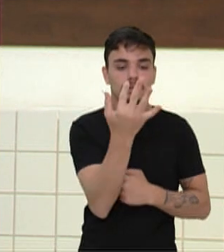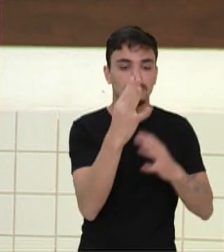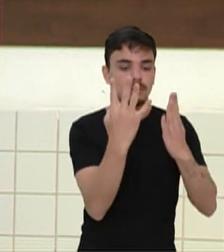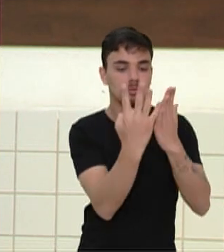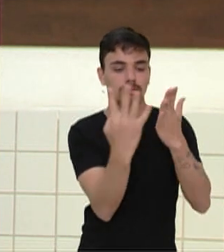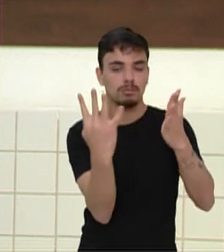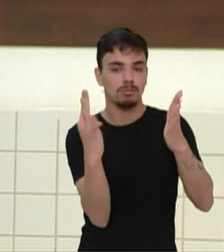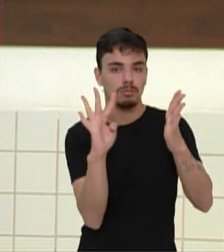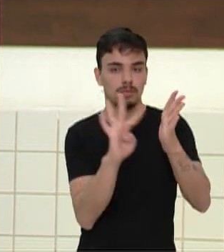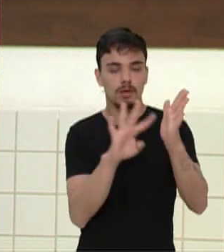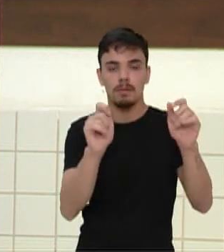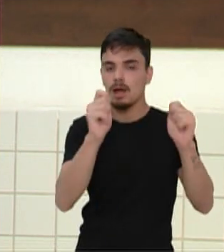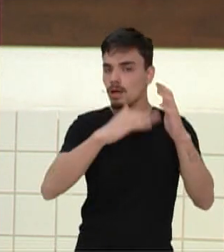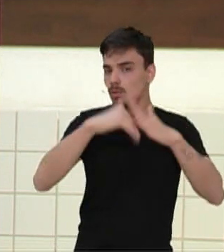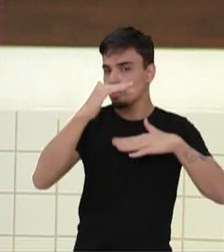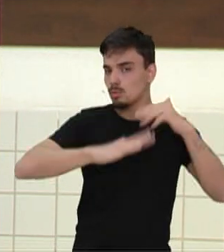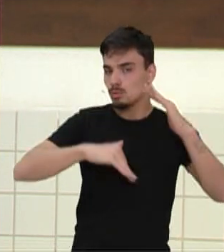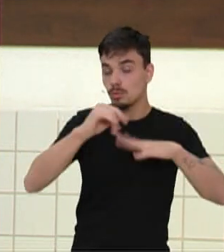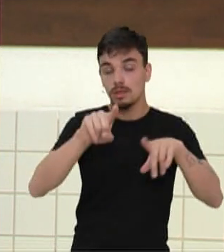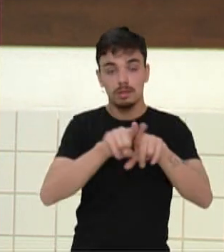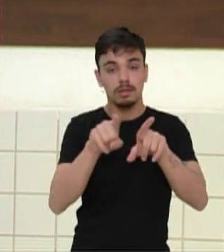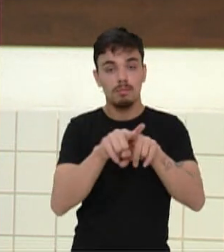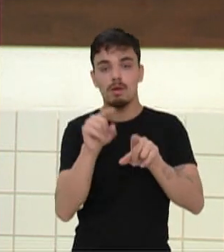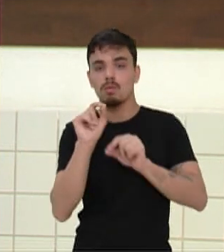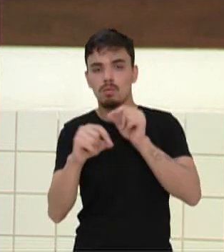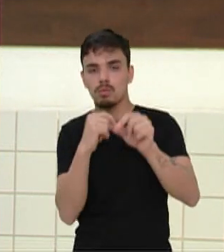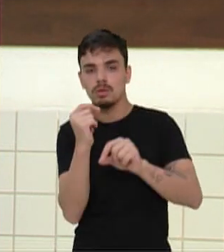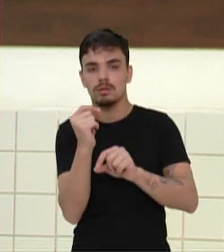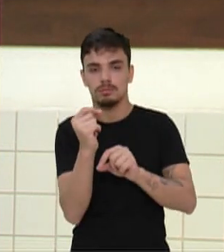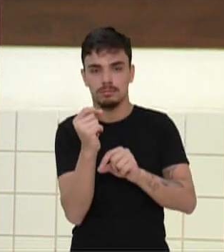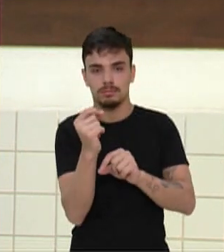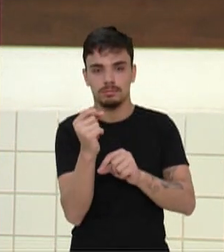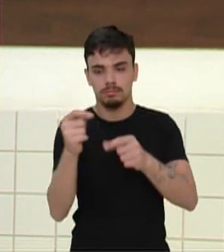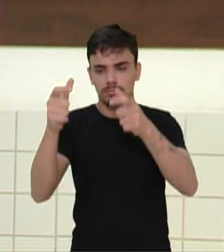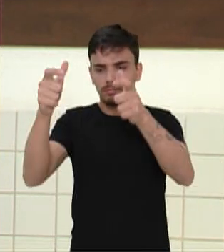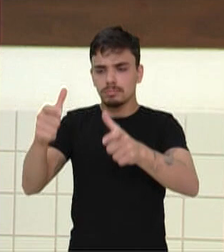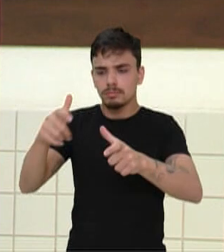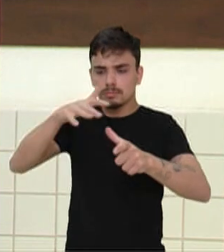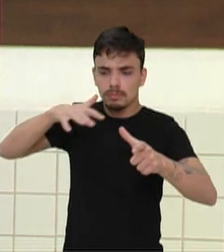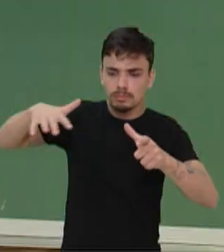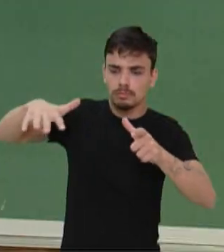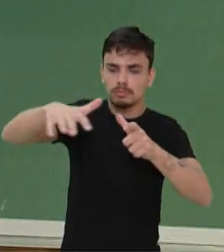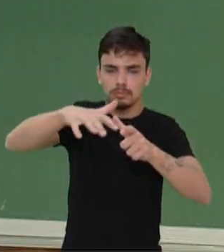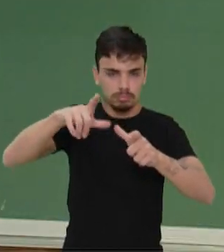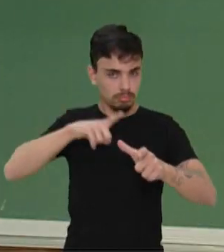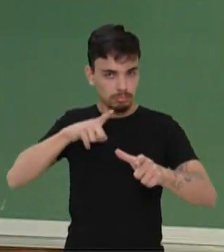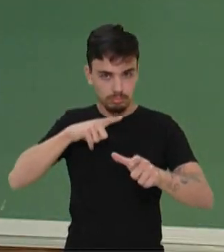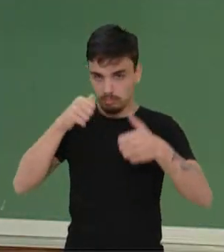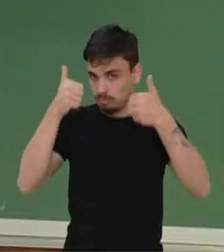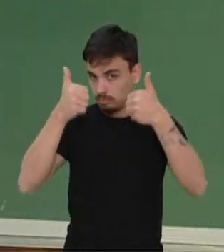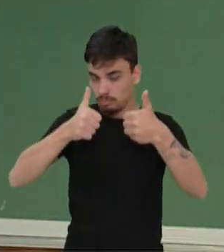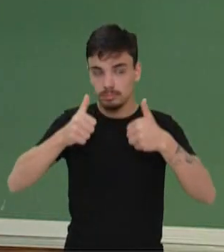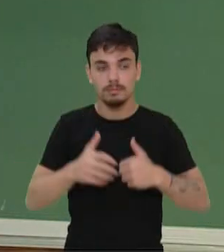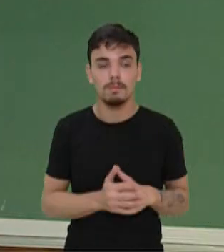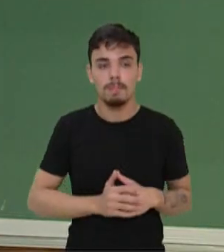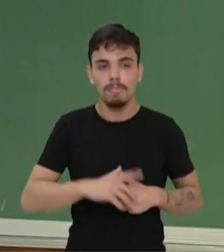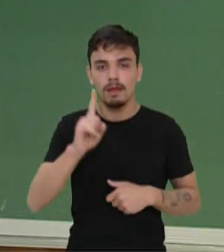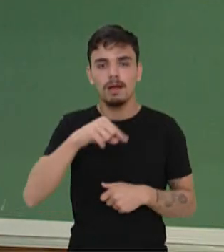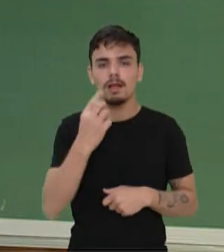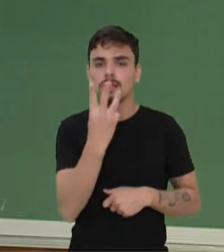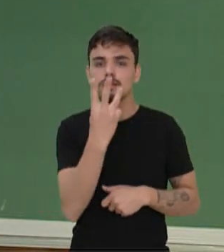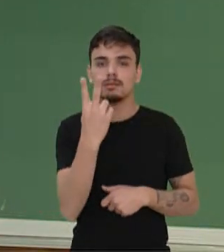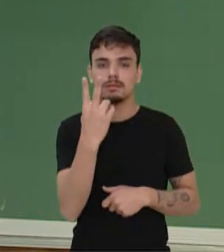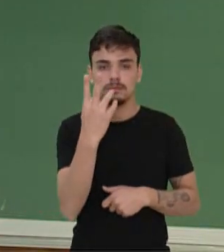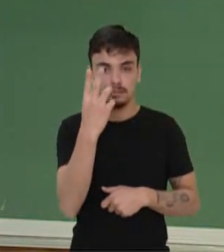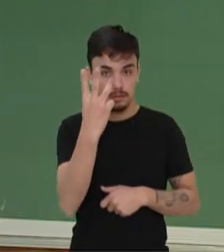você tem para poder construir, né? E também a área do retângulo. Vamos lá. Então, lembrando que são